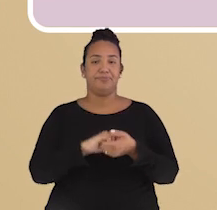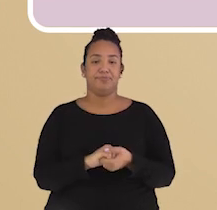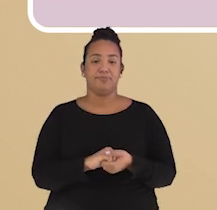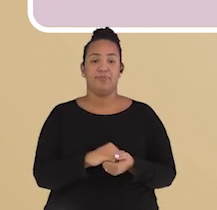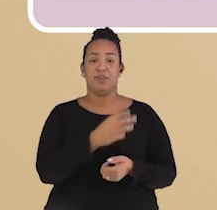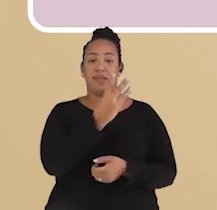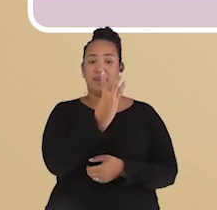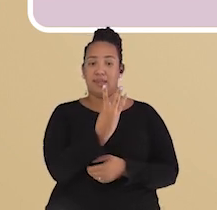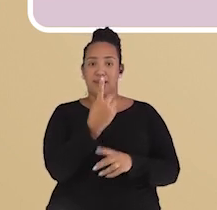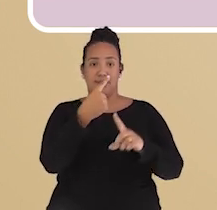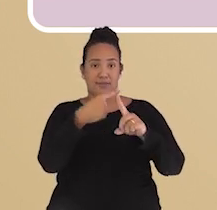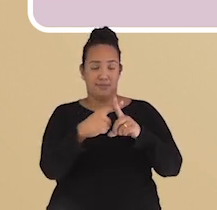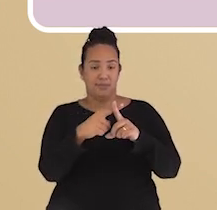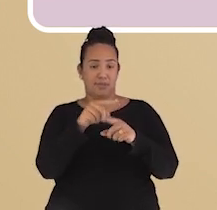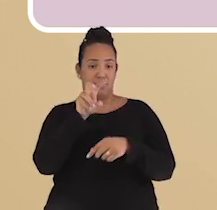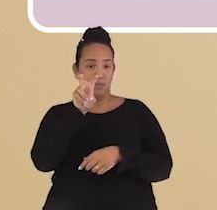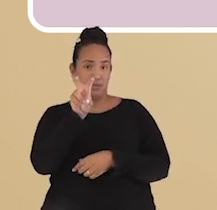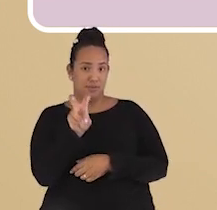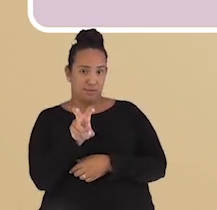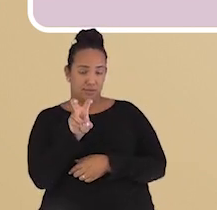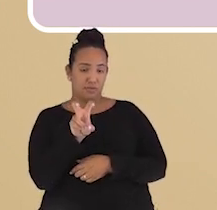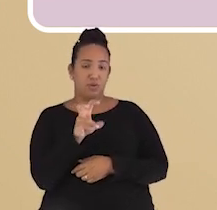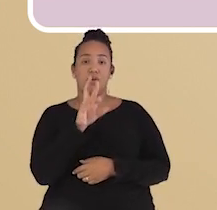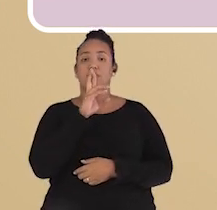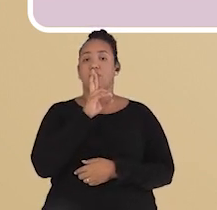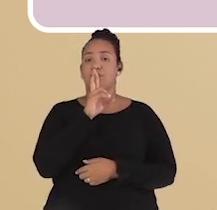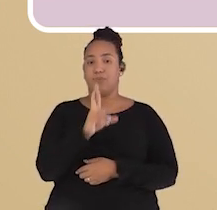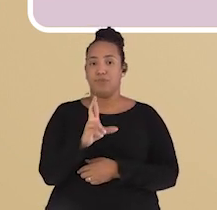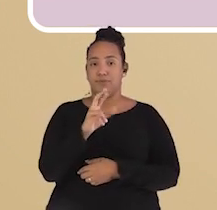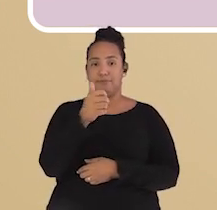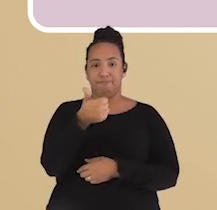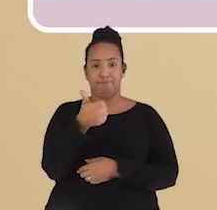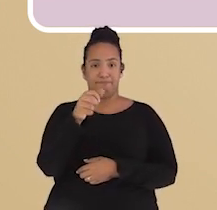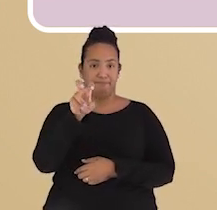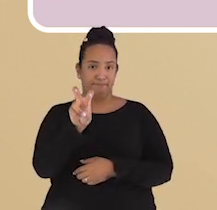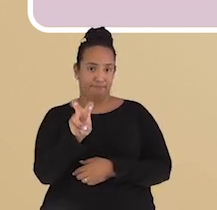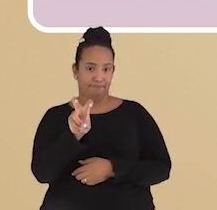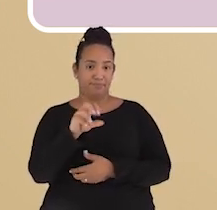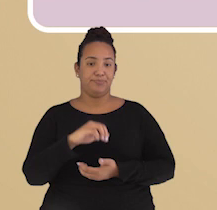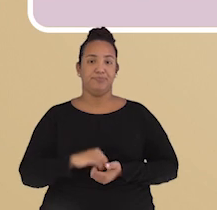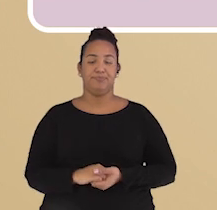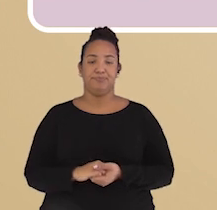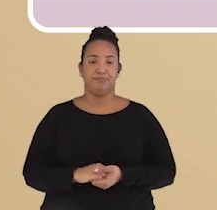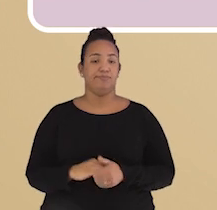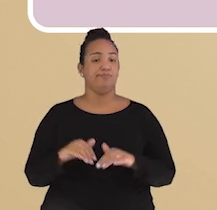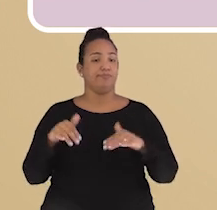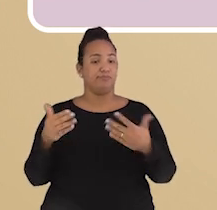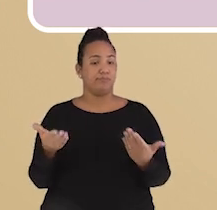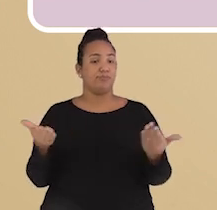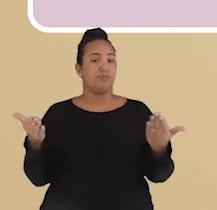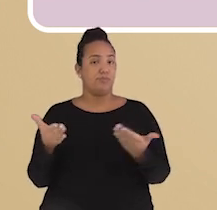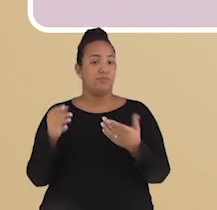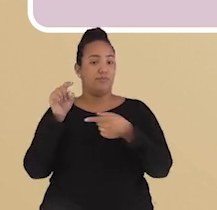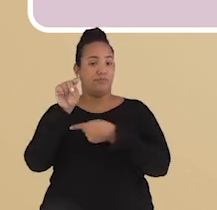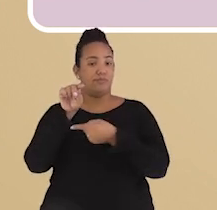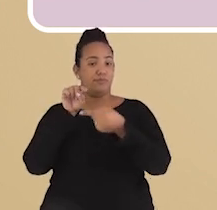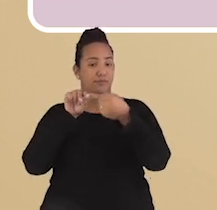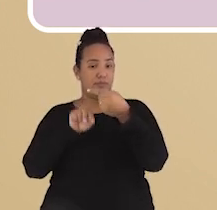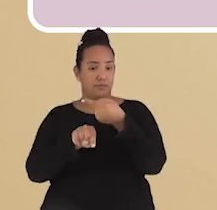Multiplicando também o numerador por 5, encontramos 15. Então, a nossa